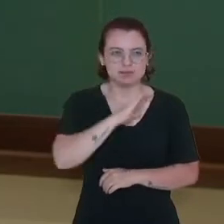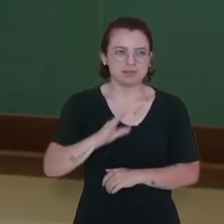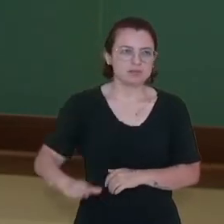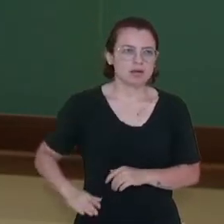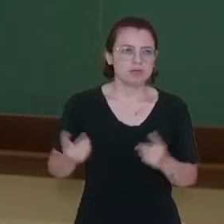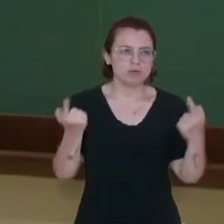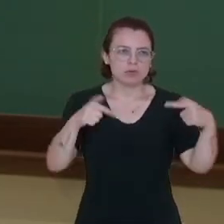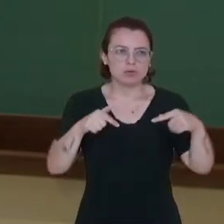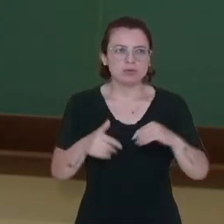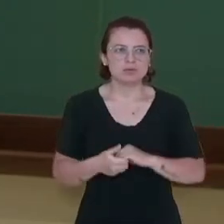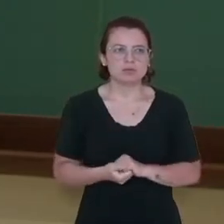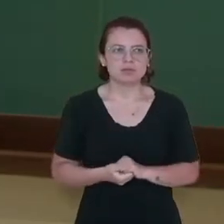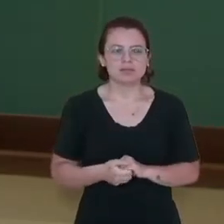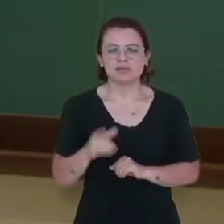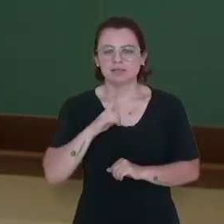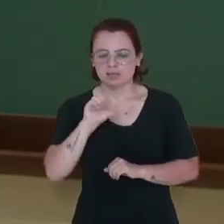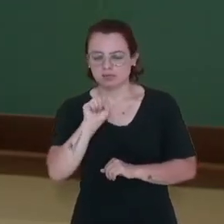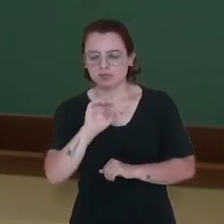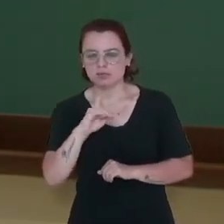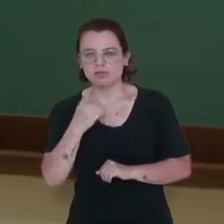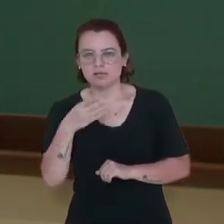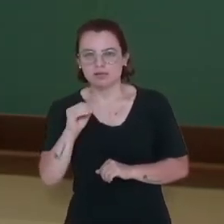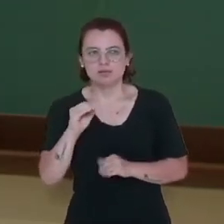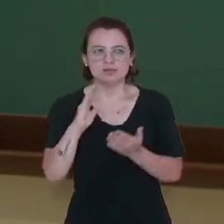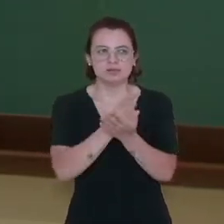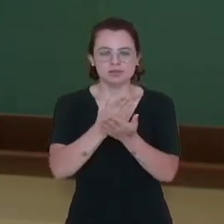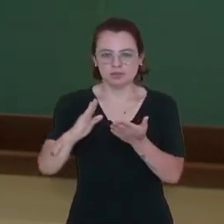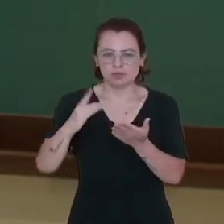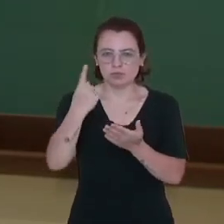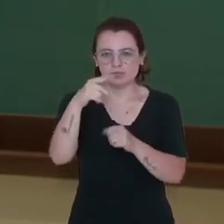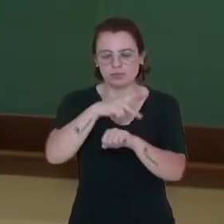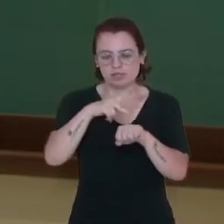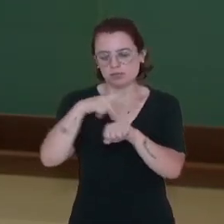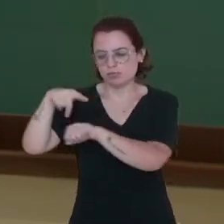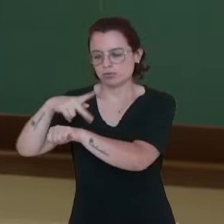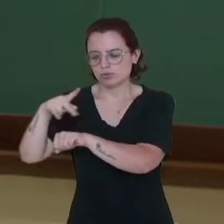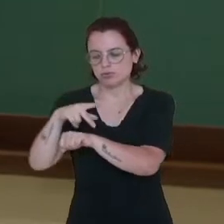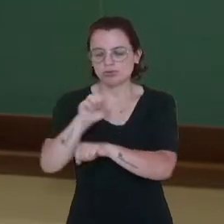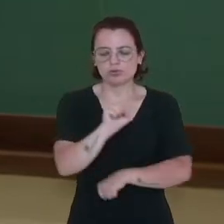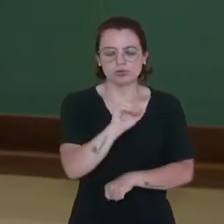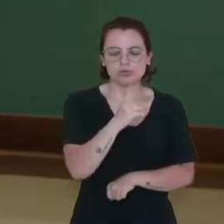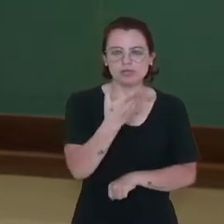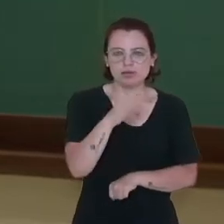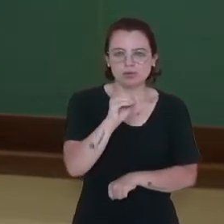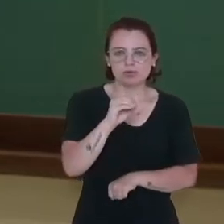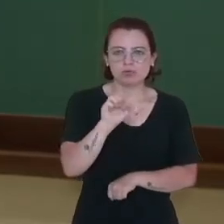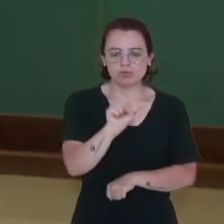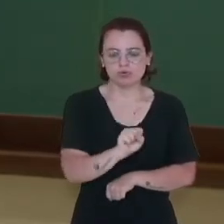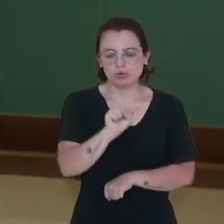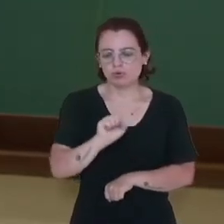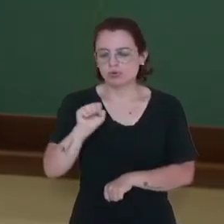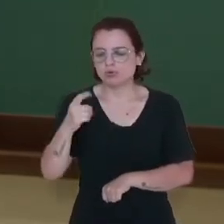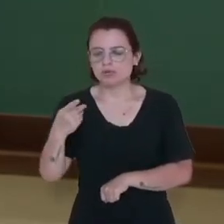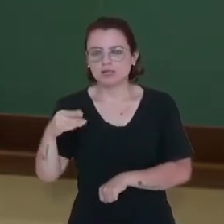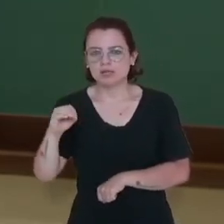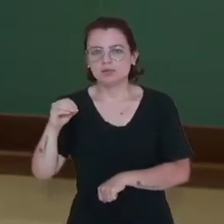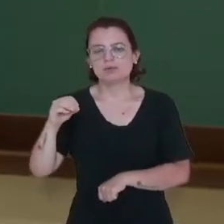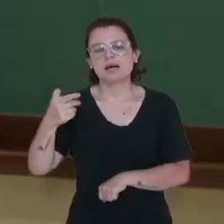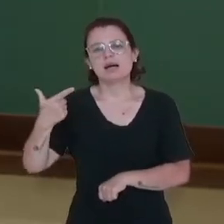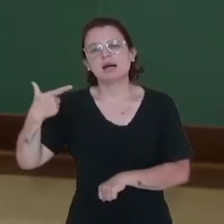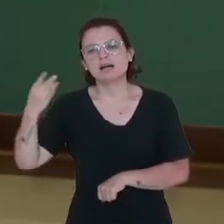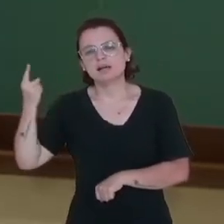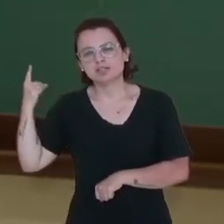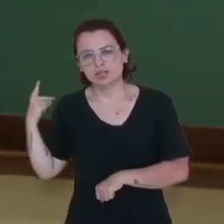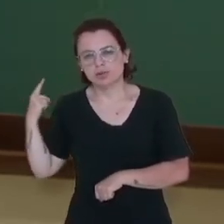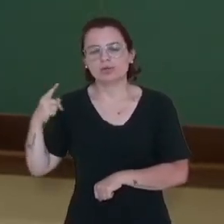ó, entre o Sudão, que virou agora 2 países atualmente. Existe o Sudão do Sul e o antigo Sudão, né? Então um